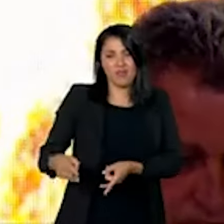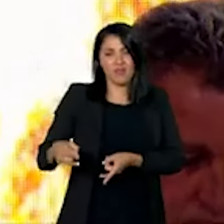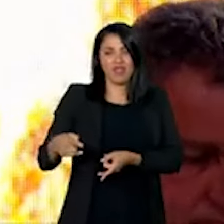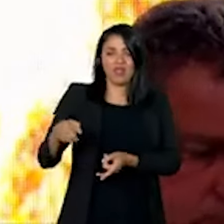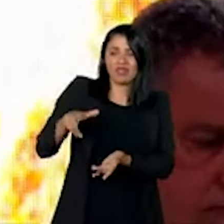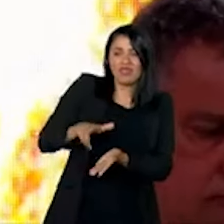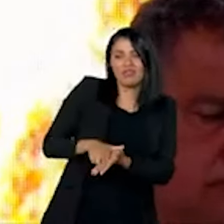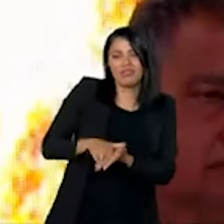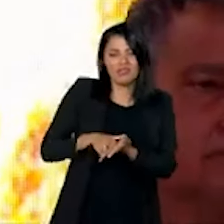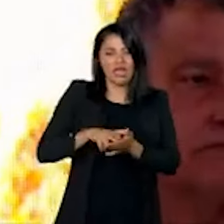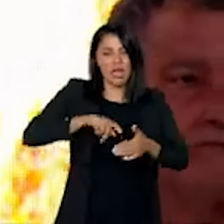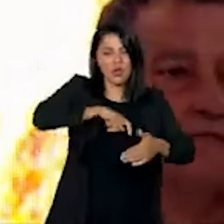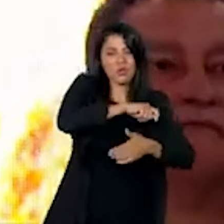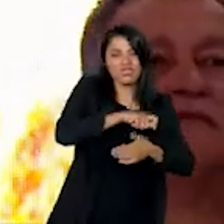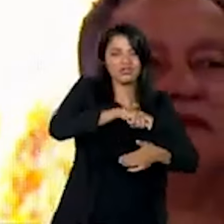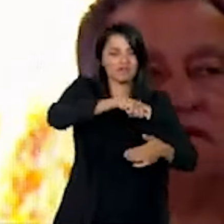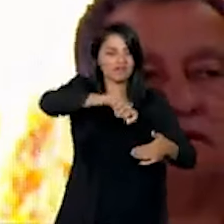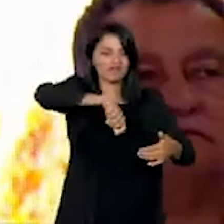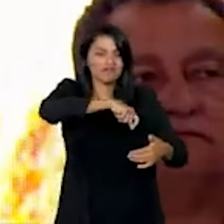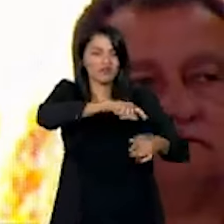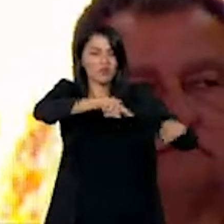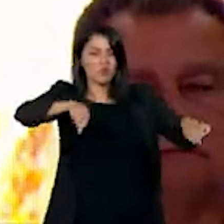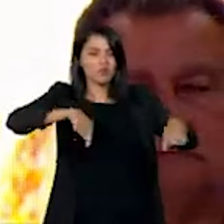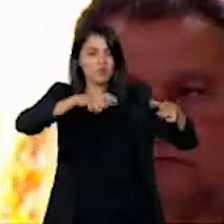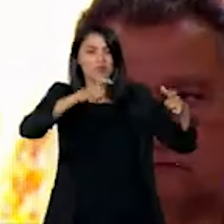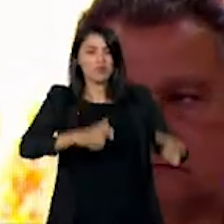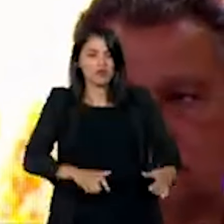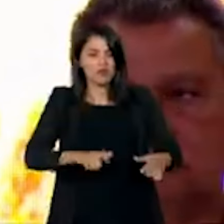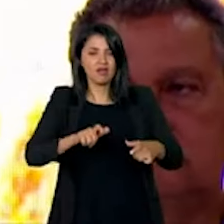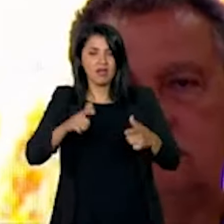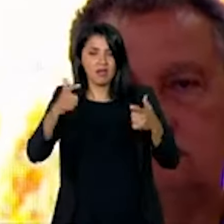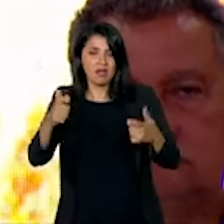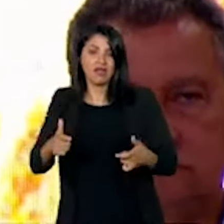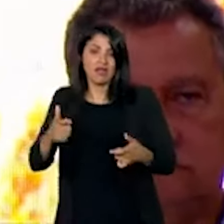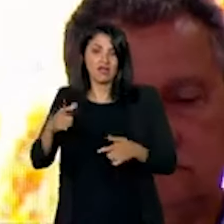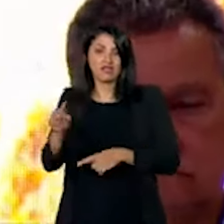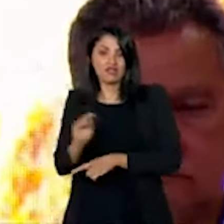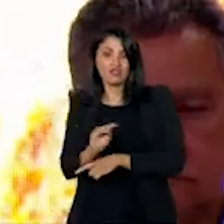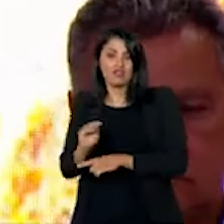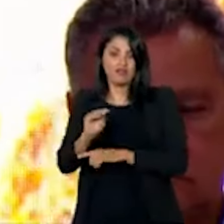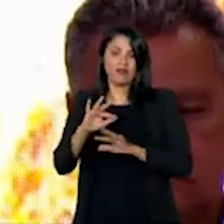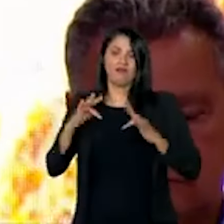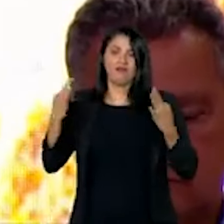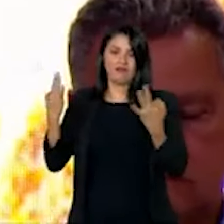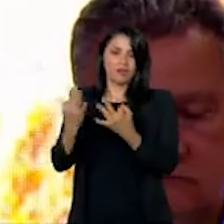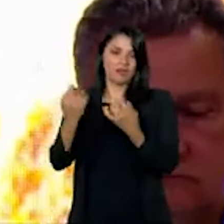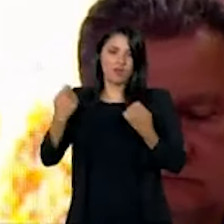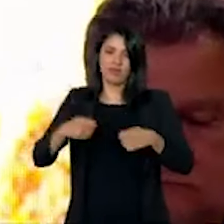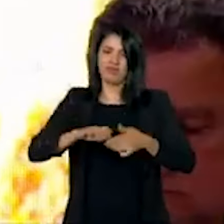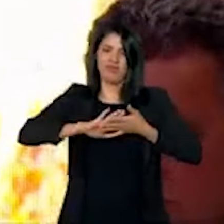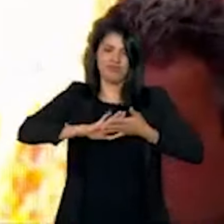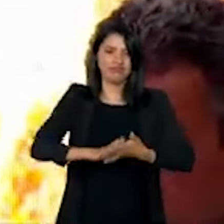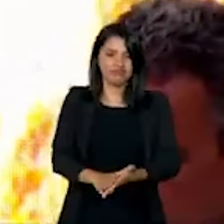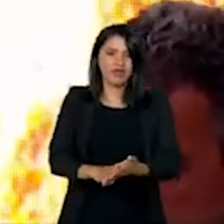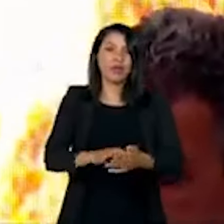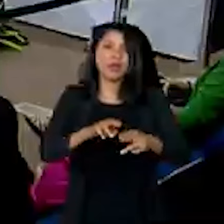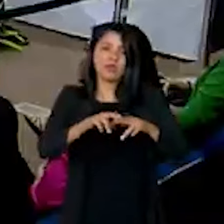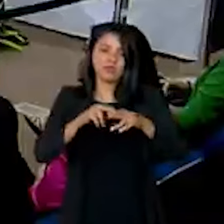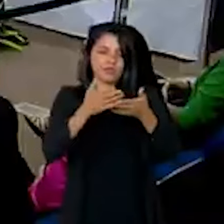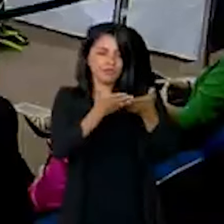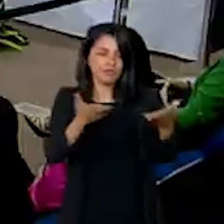gente cozinha, ou o lugar que a gente cria a nossa família. Por isso, companheiros e